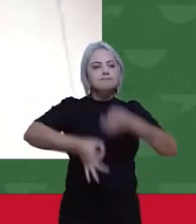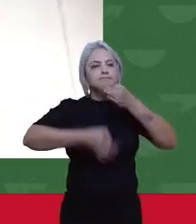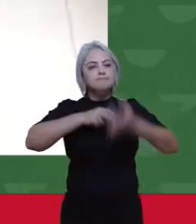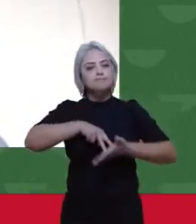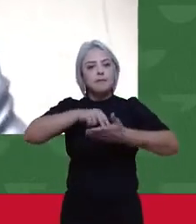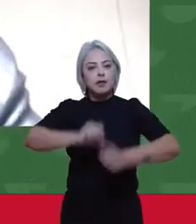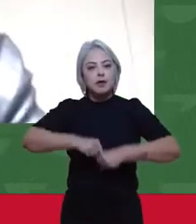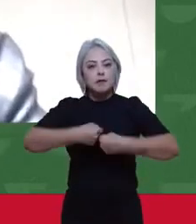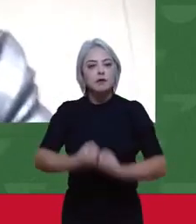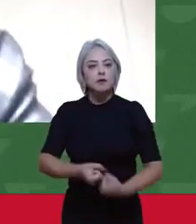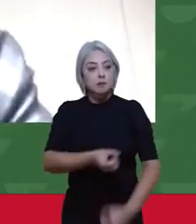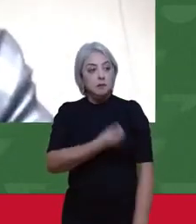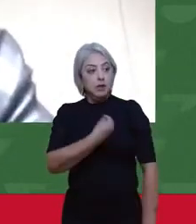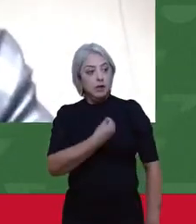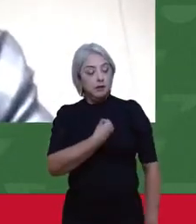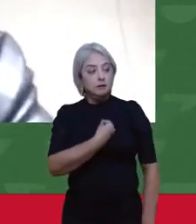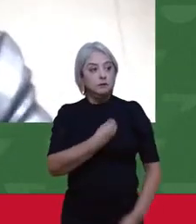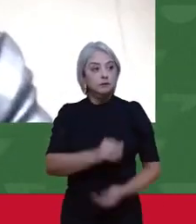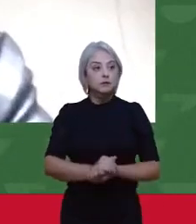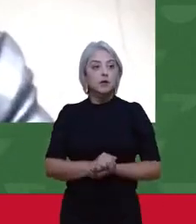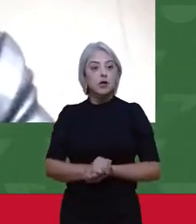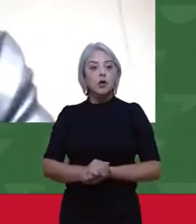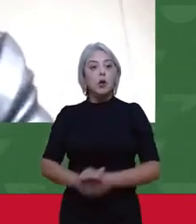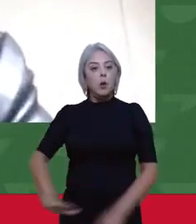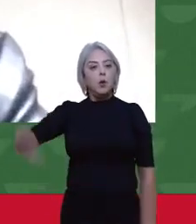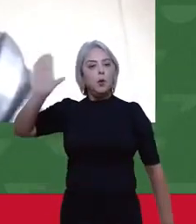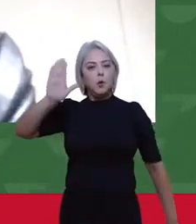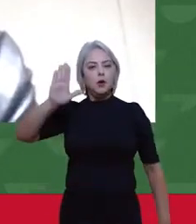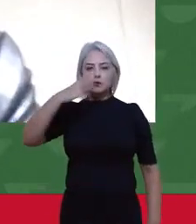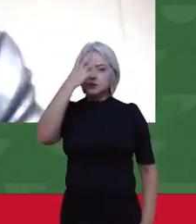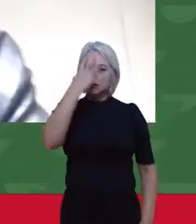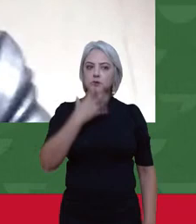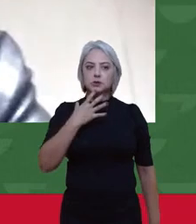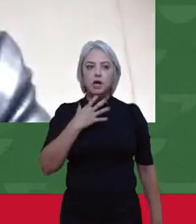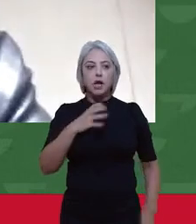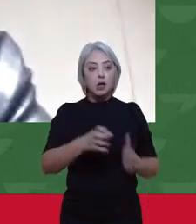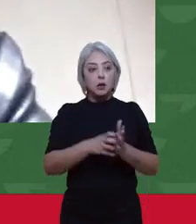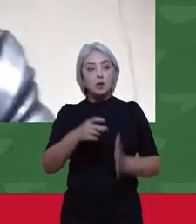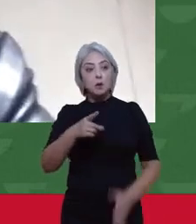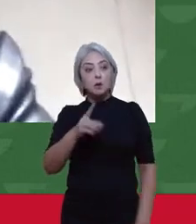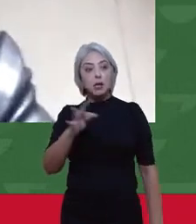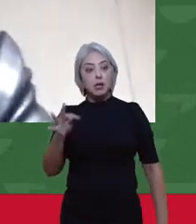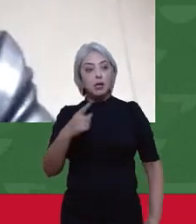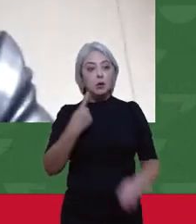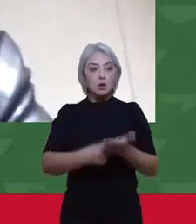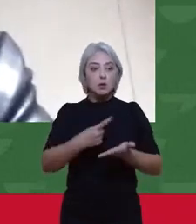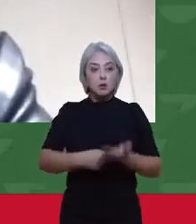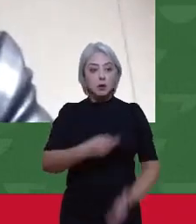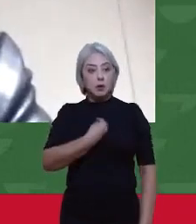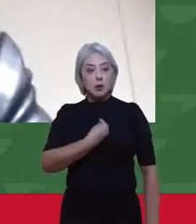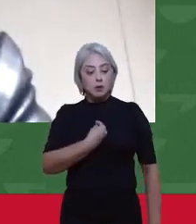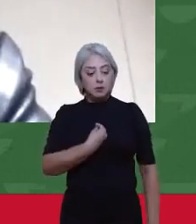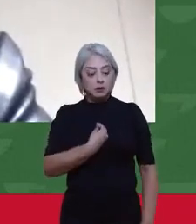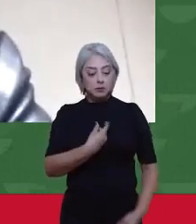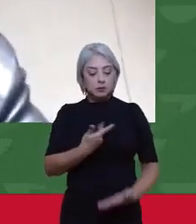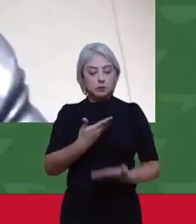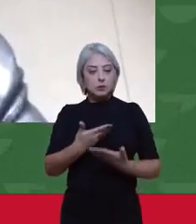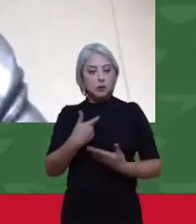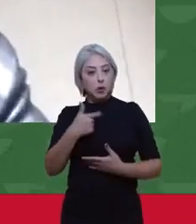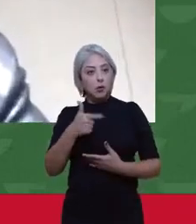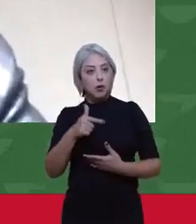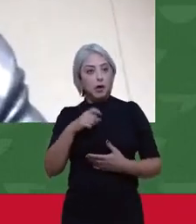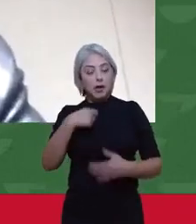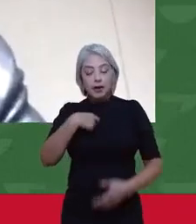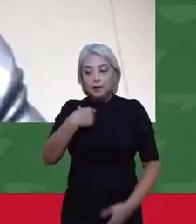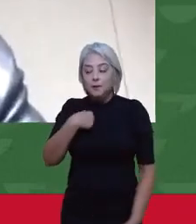na defesa pela vida, com candidaturas sérias e com quem tem compromisso com a vida. Acho que é isso. No mais, eu